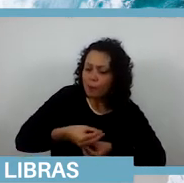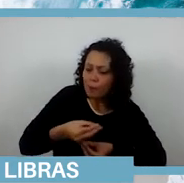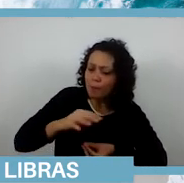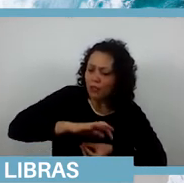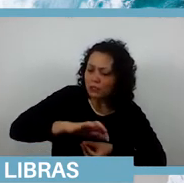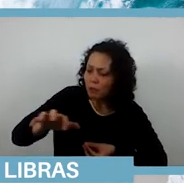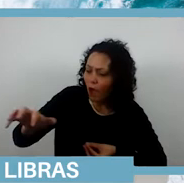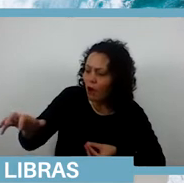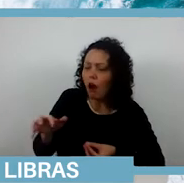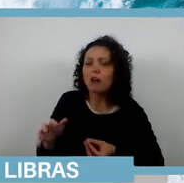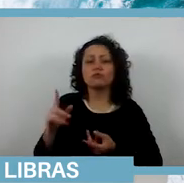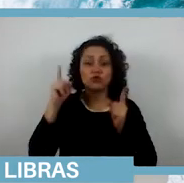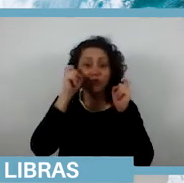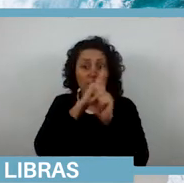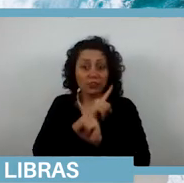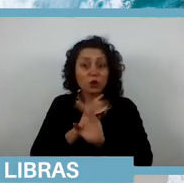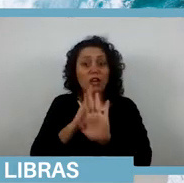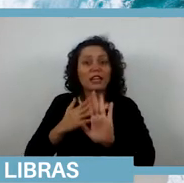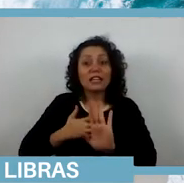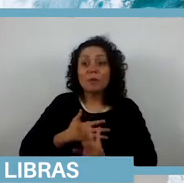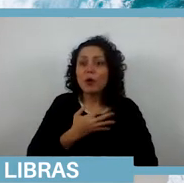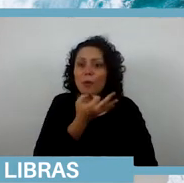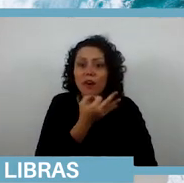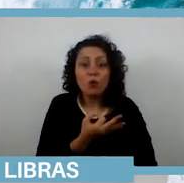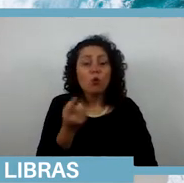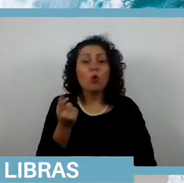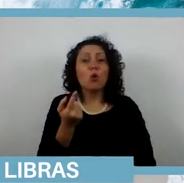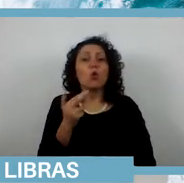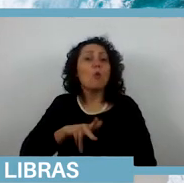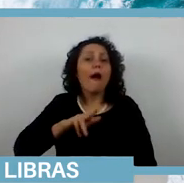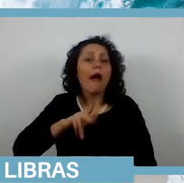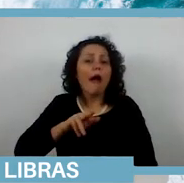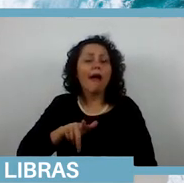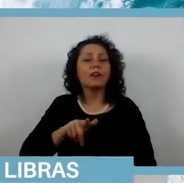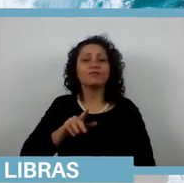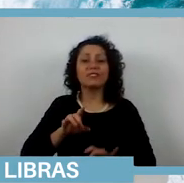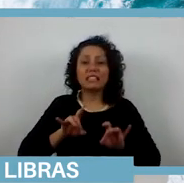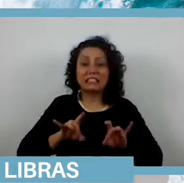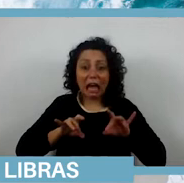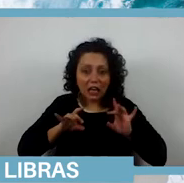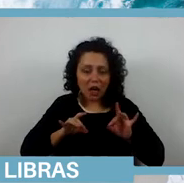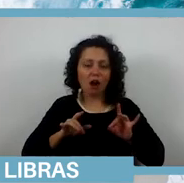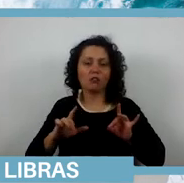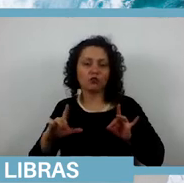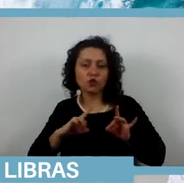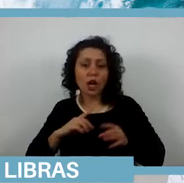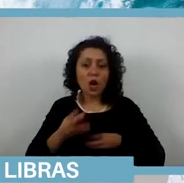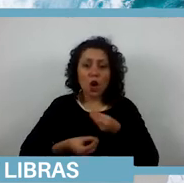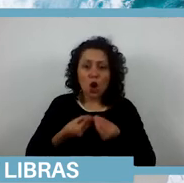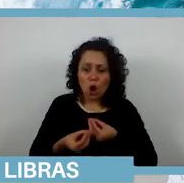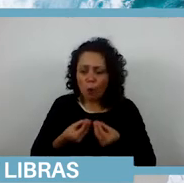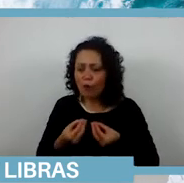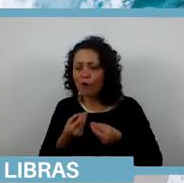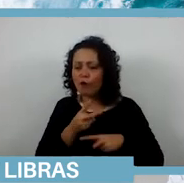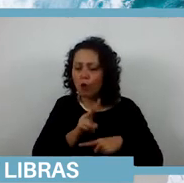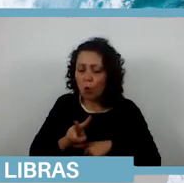acho que a solução seja técnica no tratamento do resíduo o conselho gerar menos resíduos né E a gente tem também